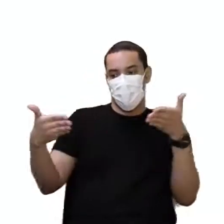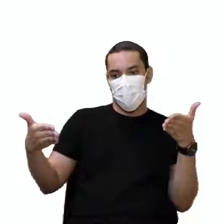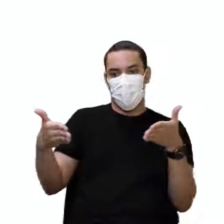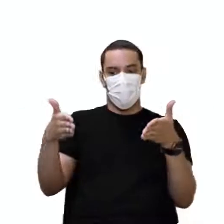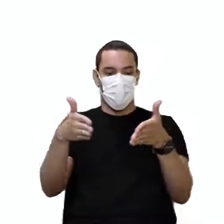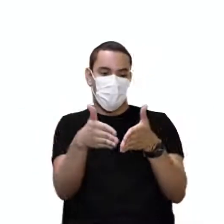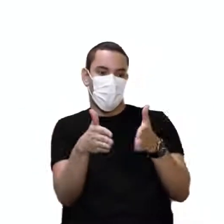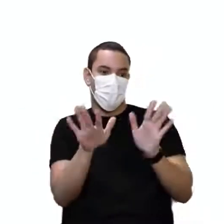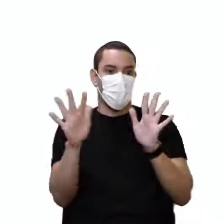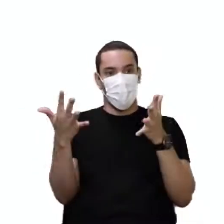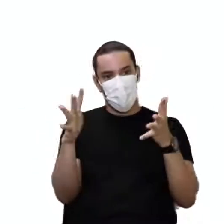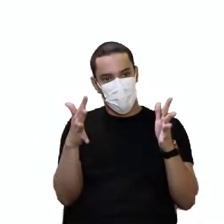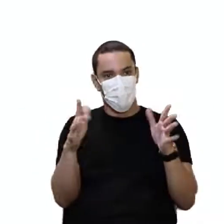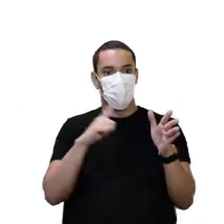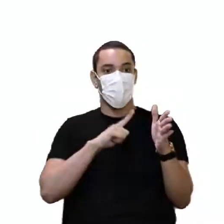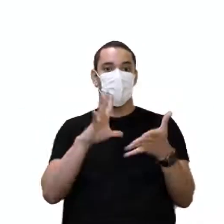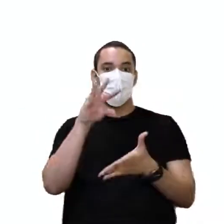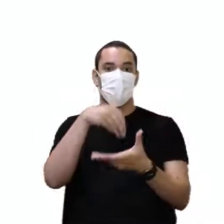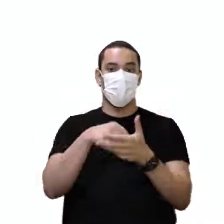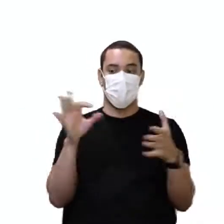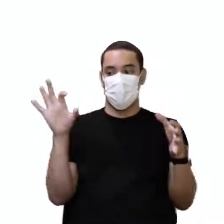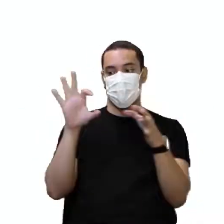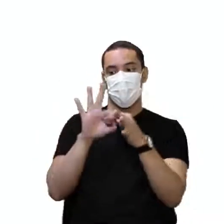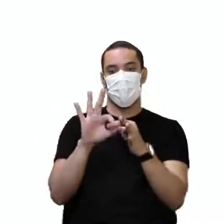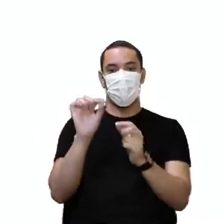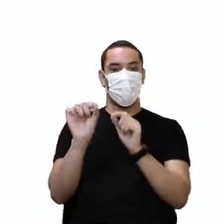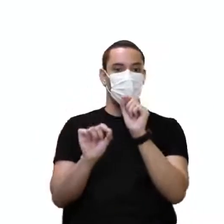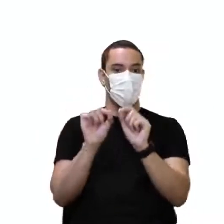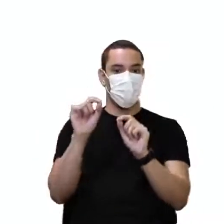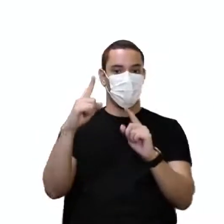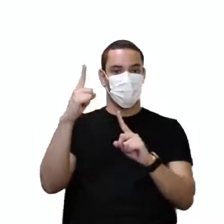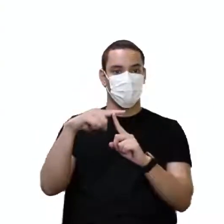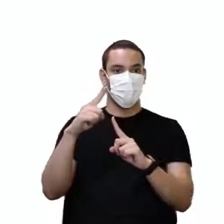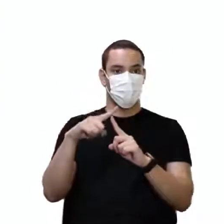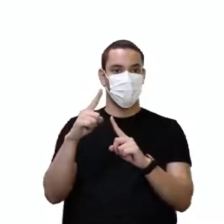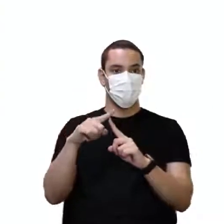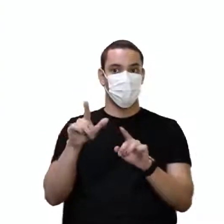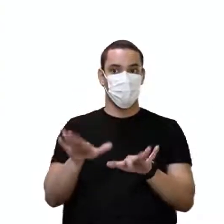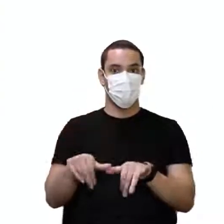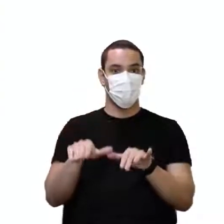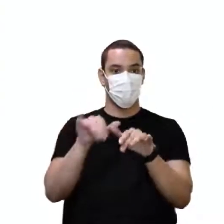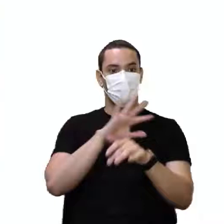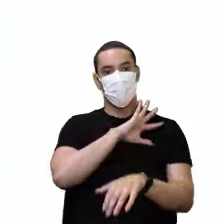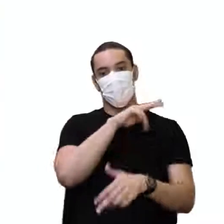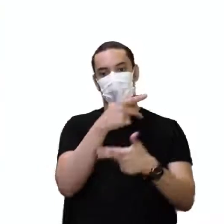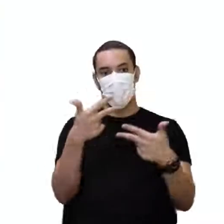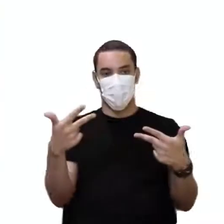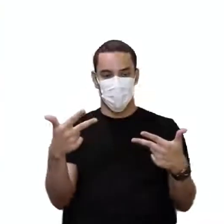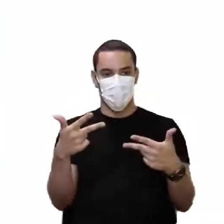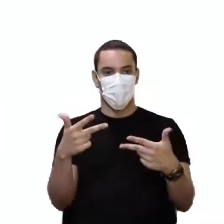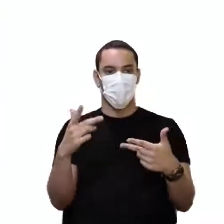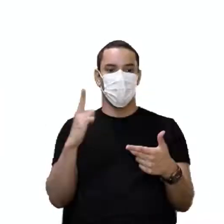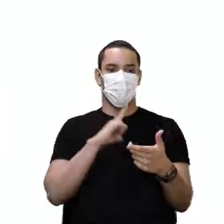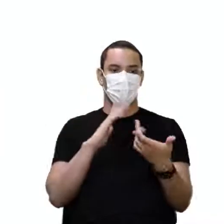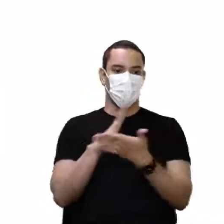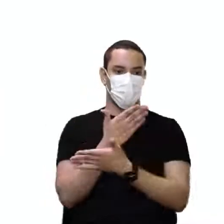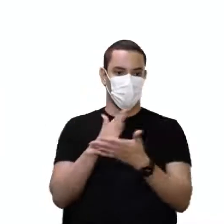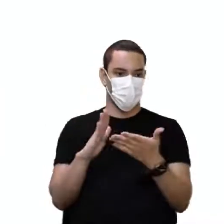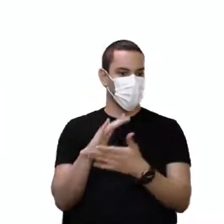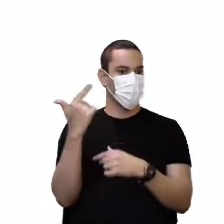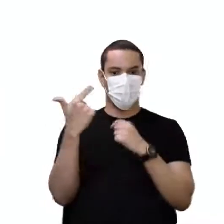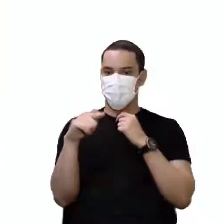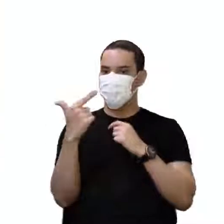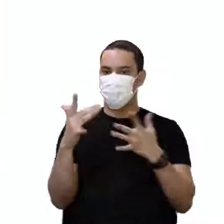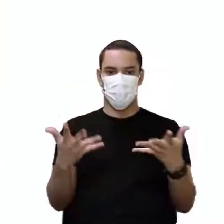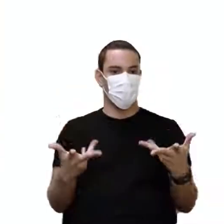essa diversidade na forma das asas está intimamente associada com o quê? Ao tipo de voo desses animais, tá? E aí a gente tem aí algumas que não